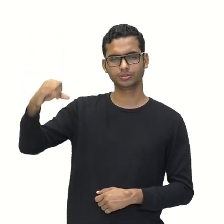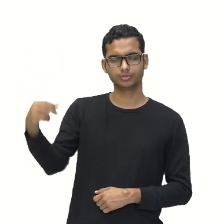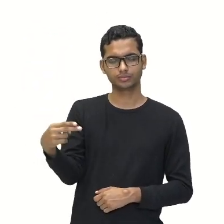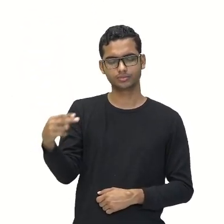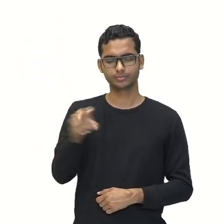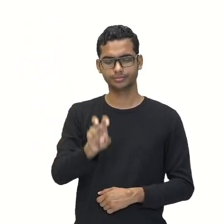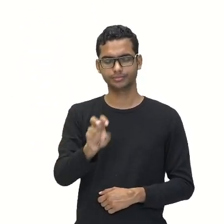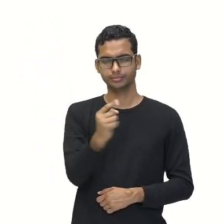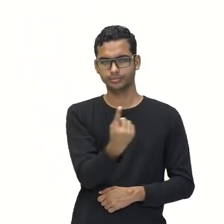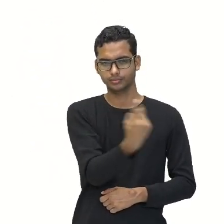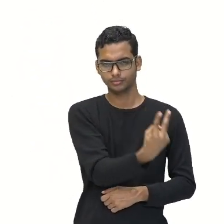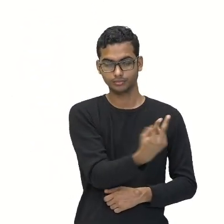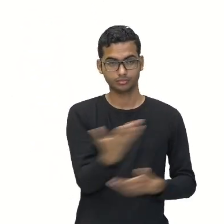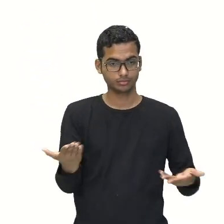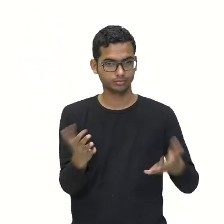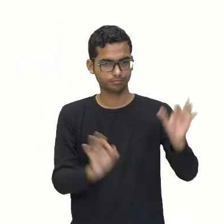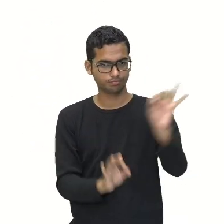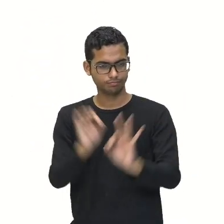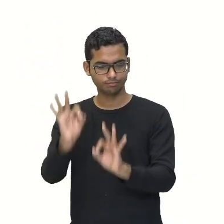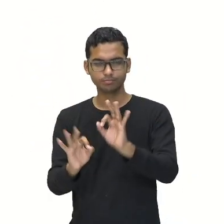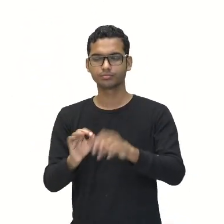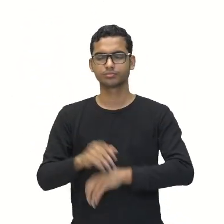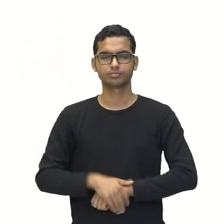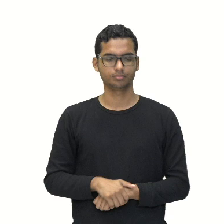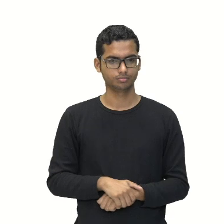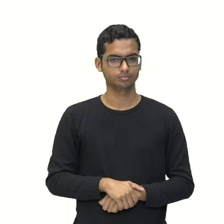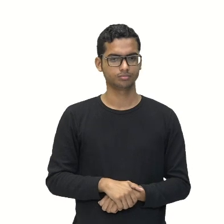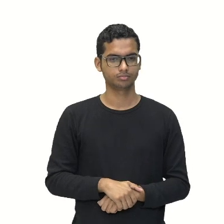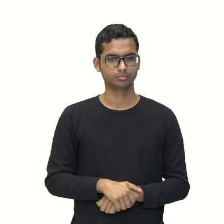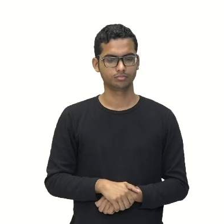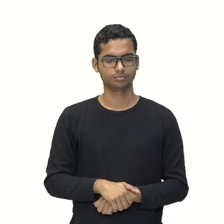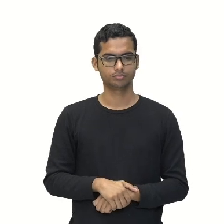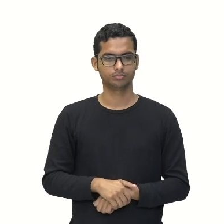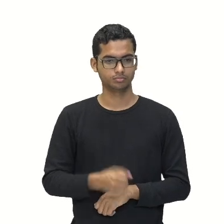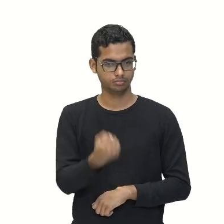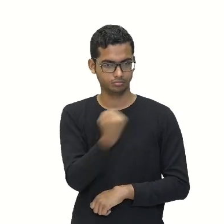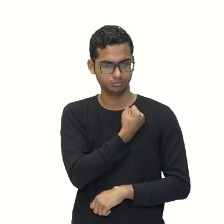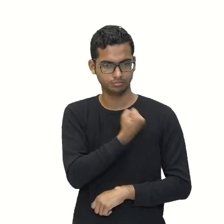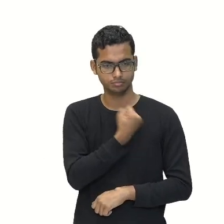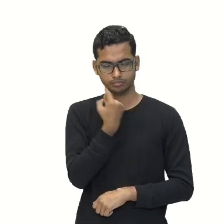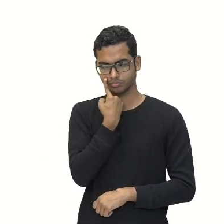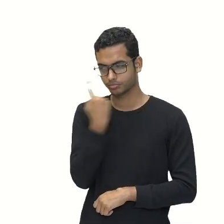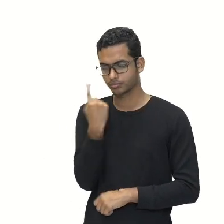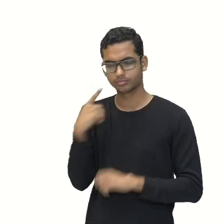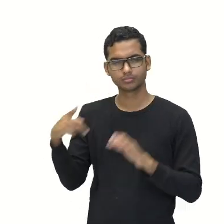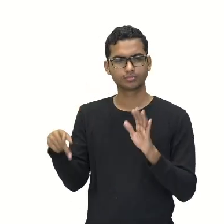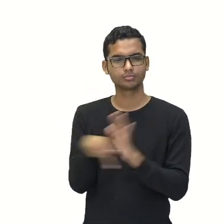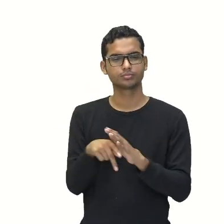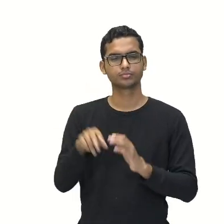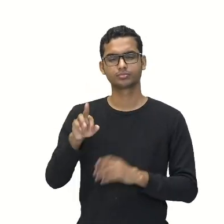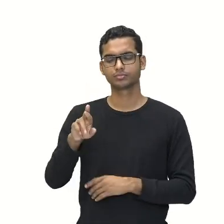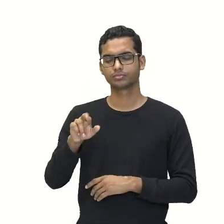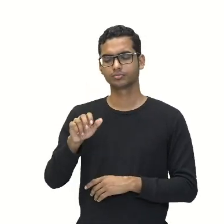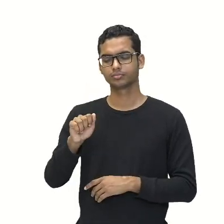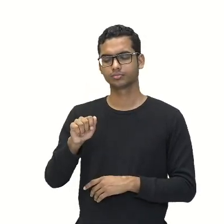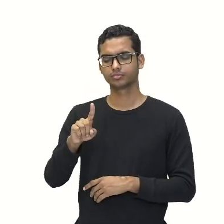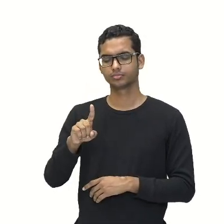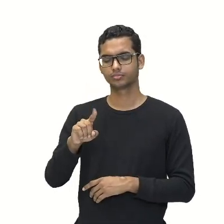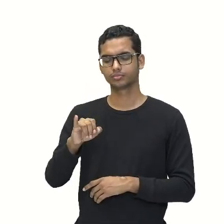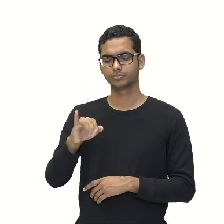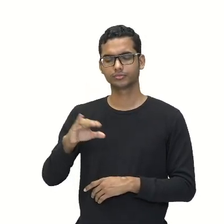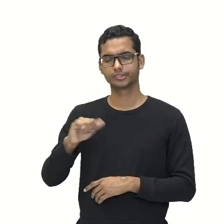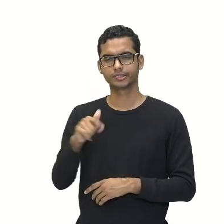vamos transformar essa potência numa radiciação. Então, vai ficar Q igual a